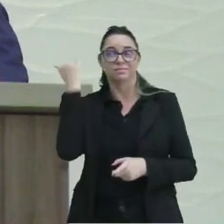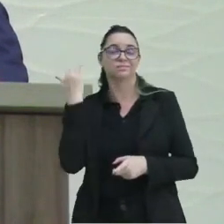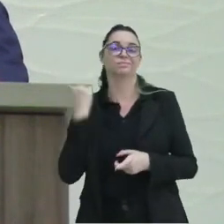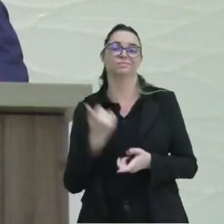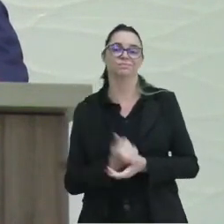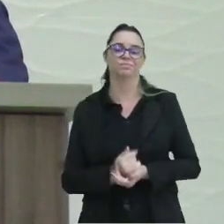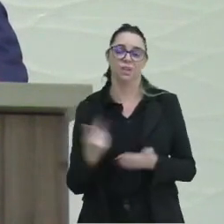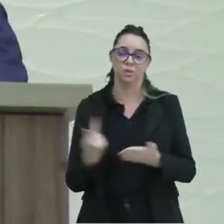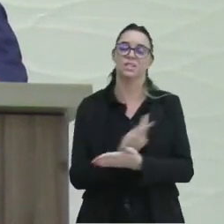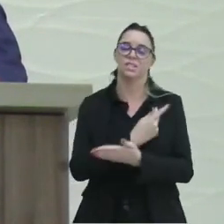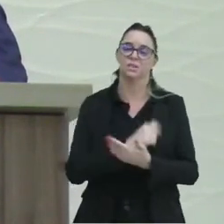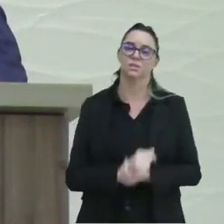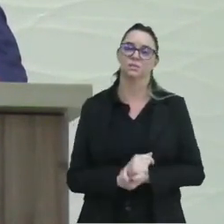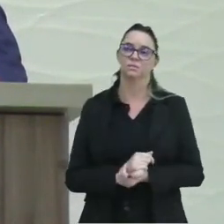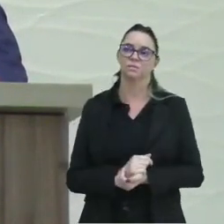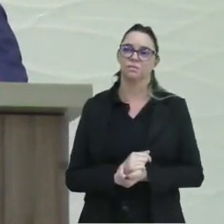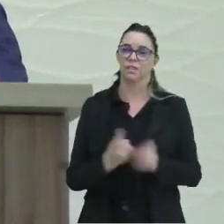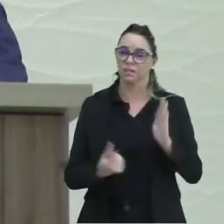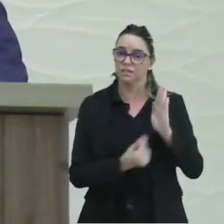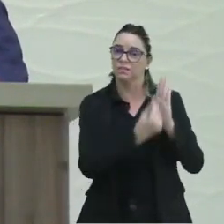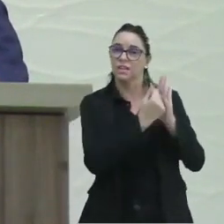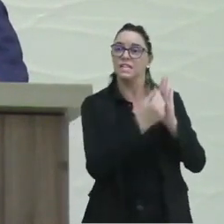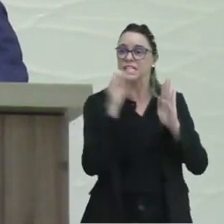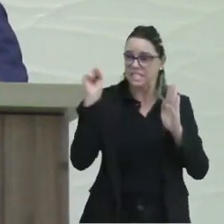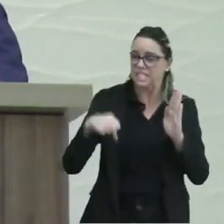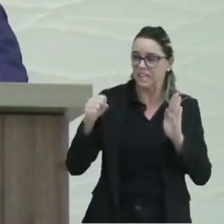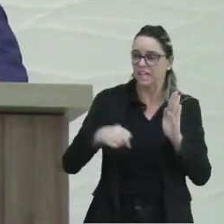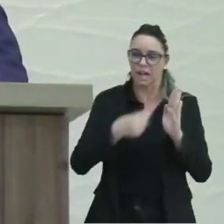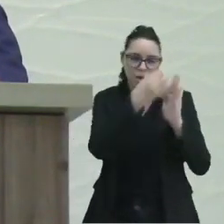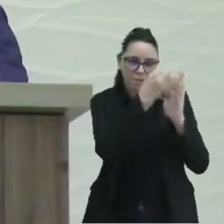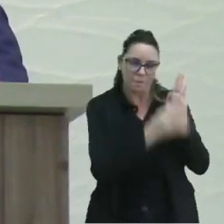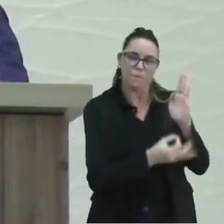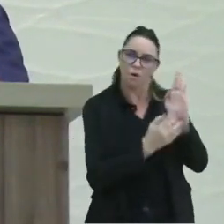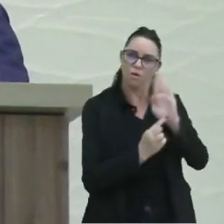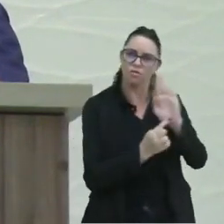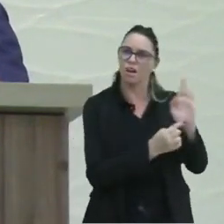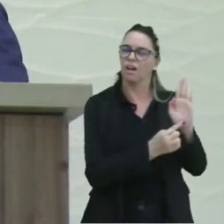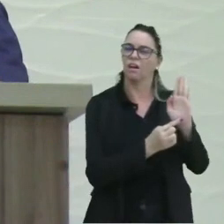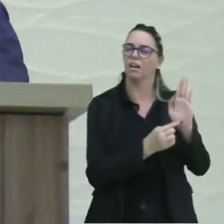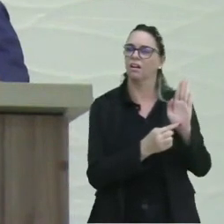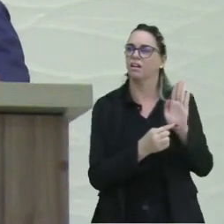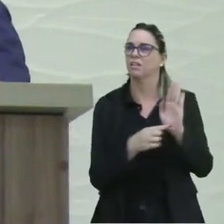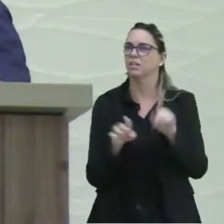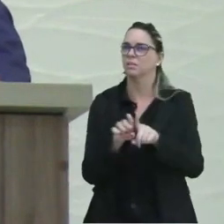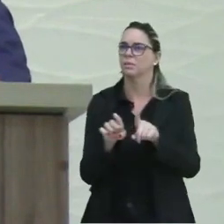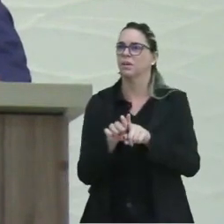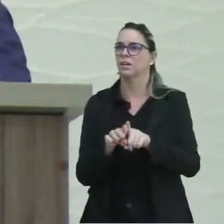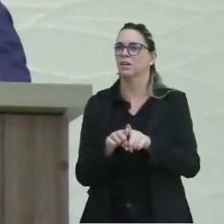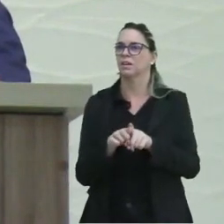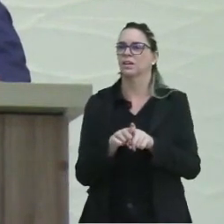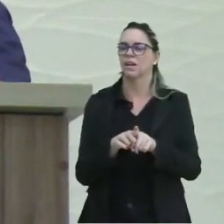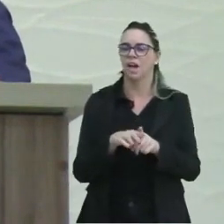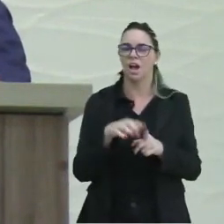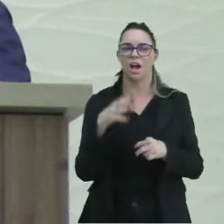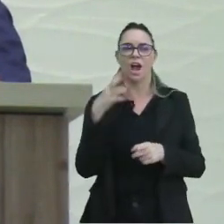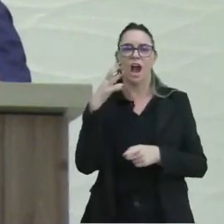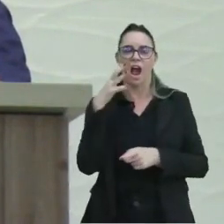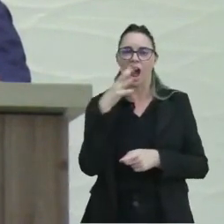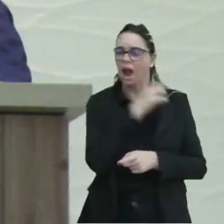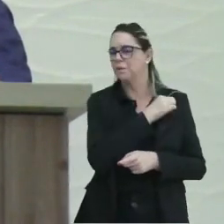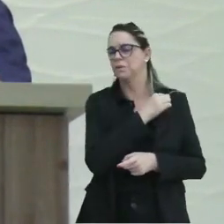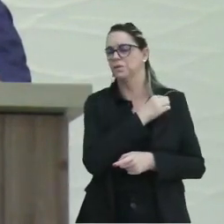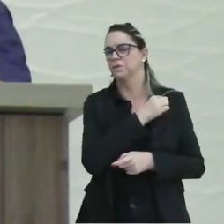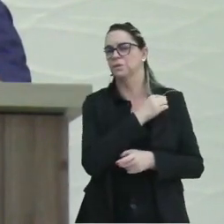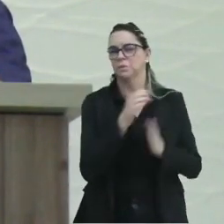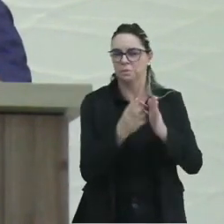contas detalhada da educação, votamos sim pela retirada do pedido de urgência especial nesta casa e votamos